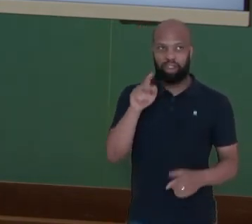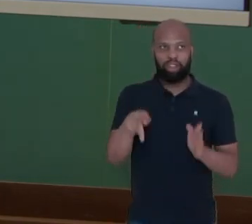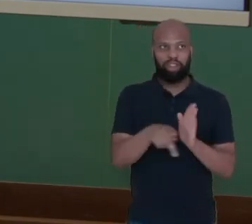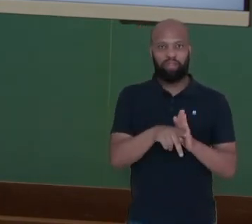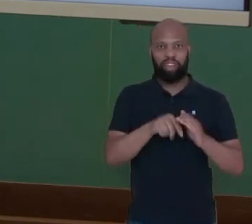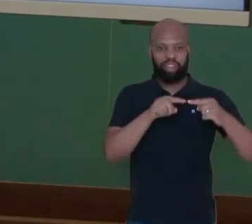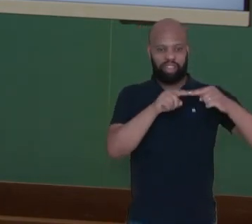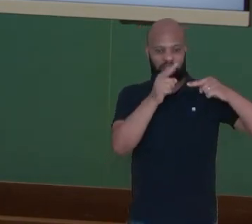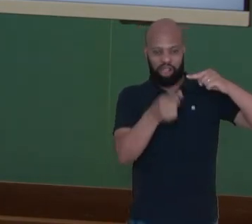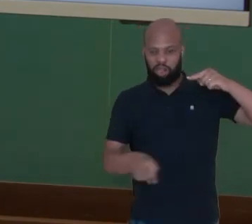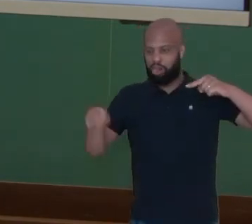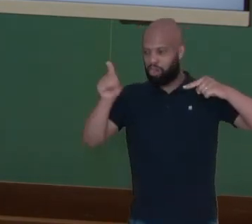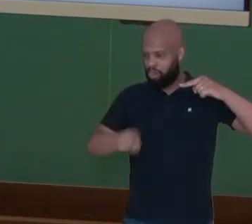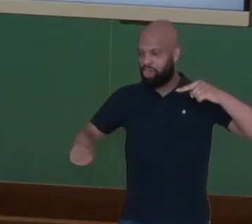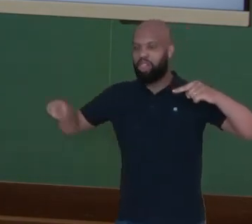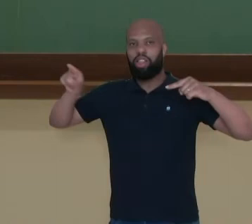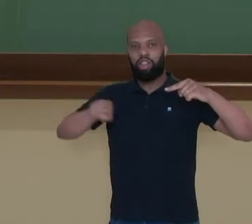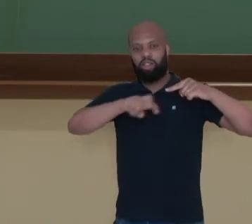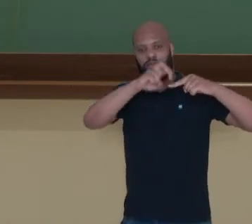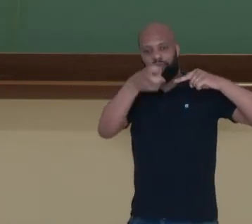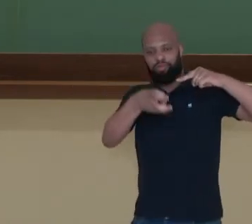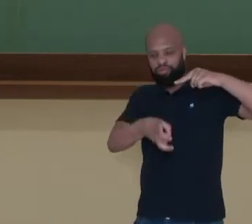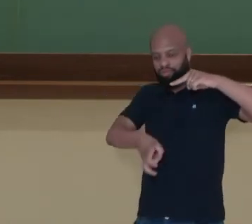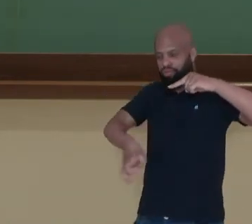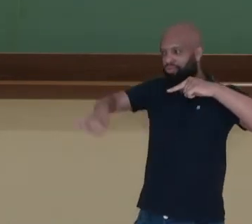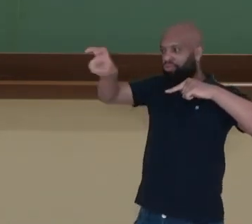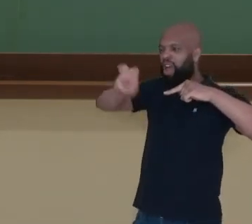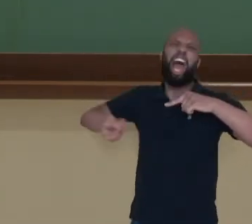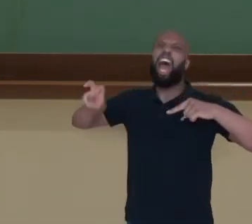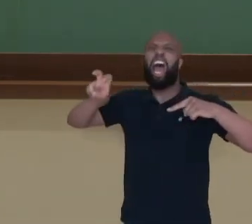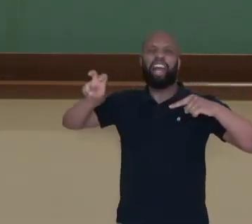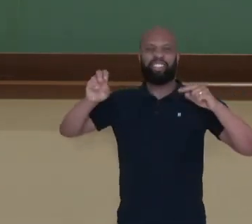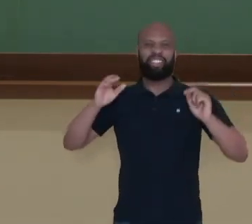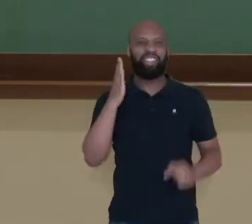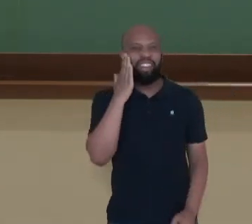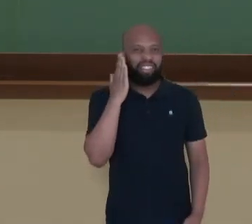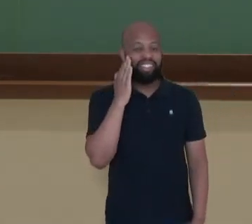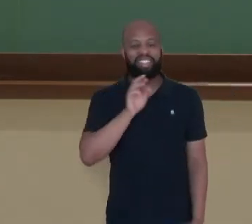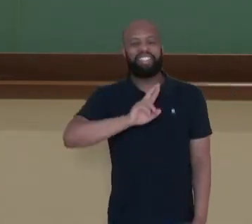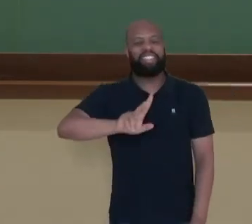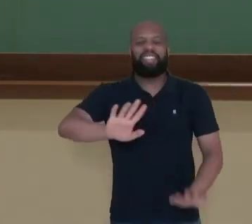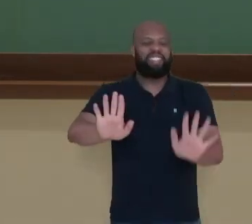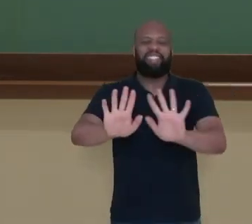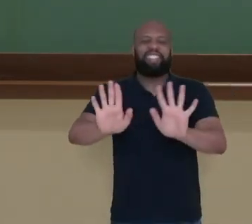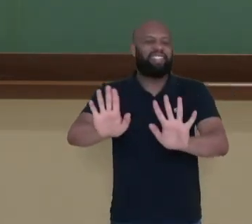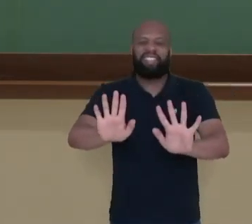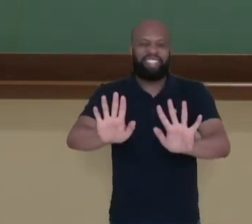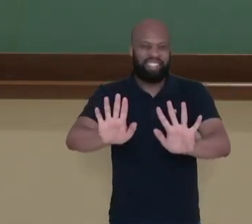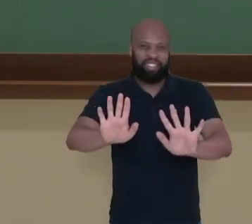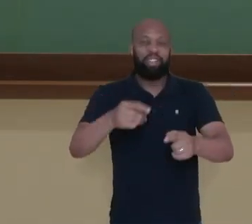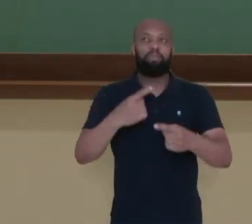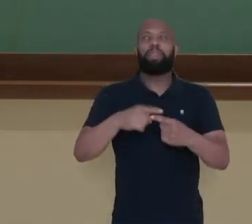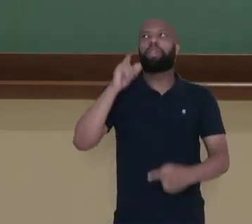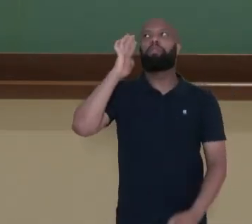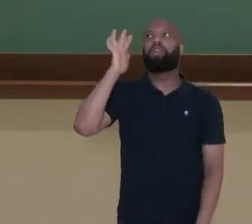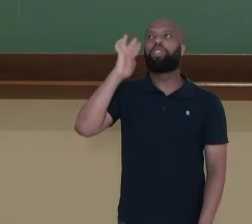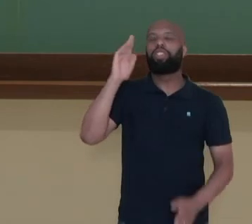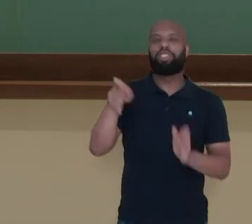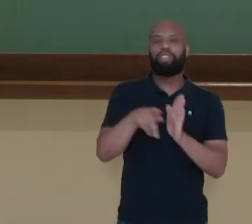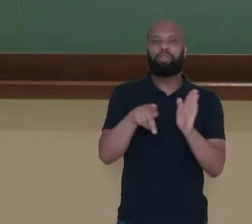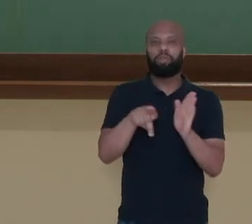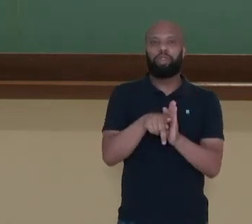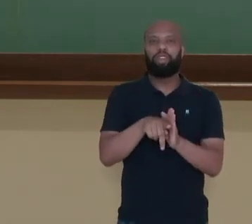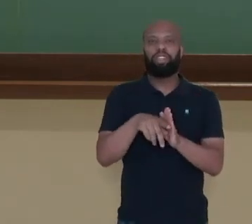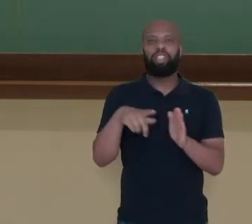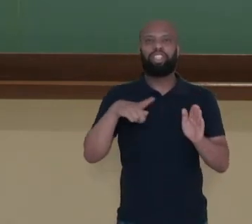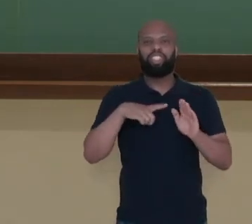né? Caiu, né? Eu sei, eu também caí nessa. Não tem problema nenhum. Mas dá vontade, né? Imaginar que é o trajeto da montanha-russa. Mas